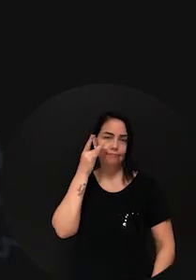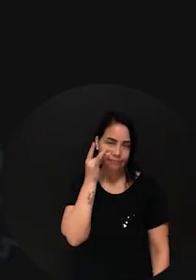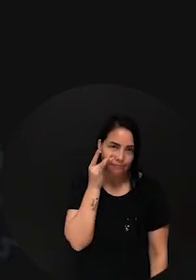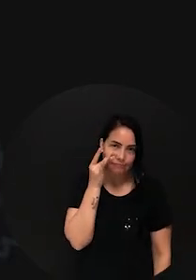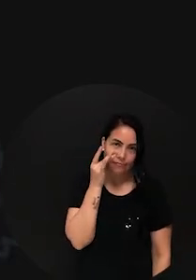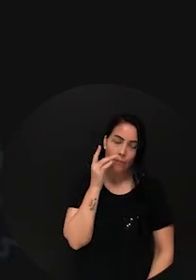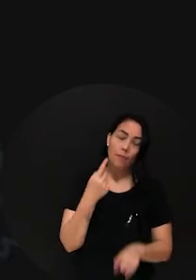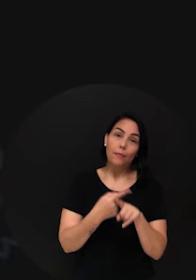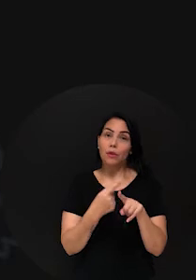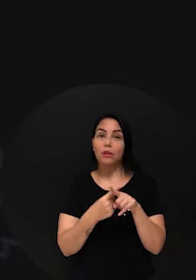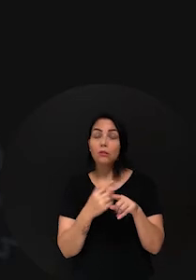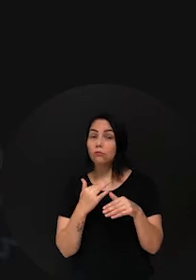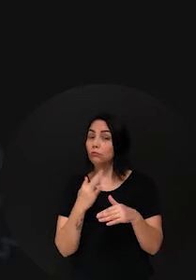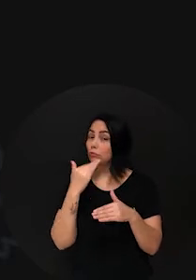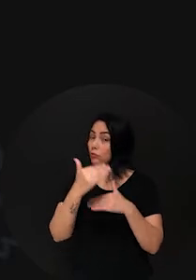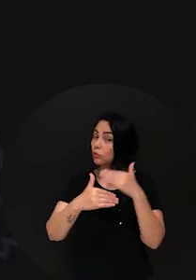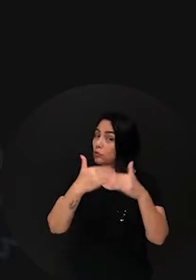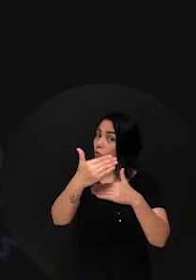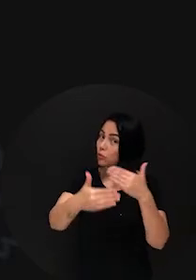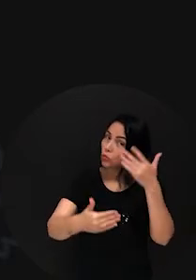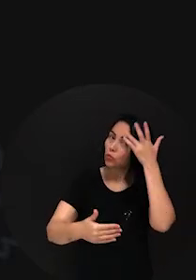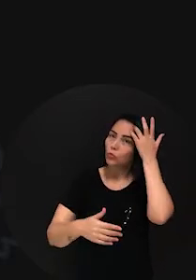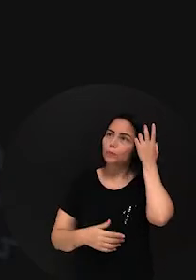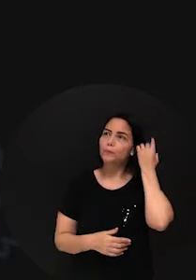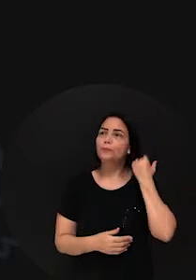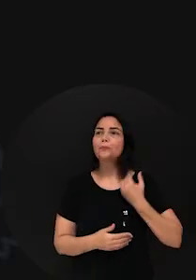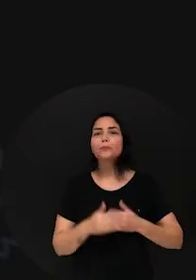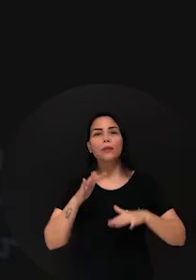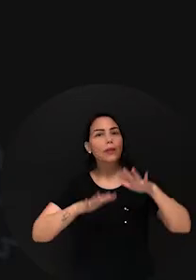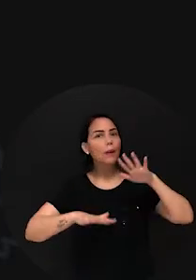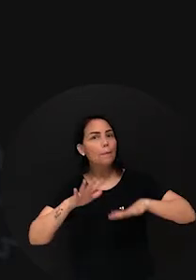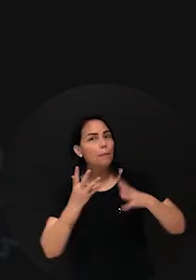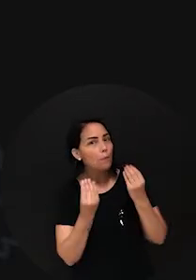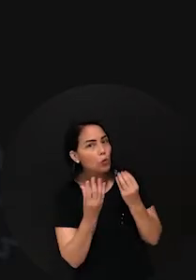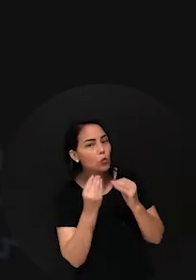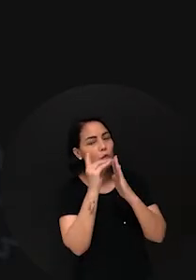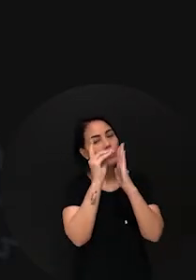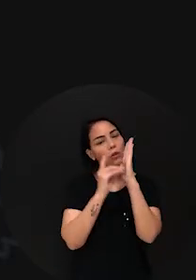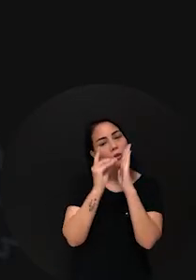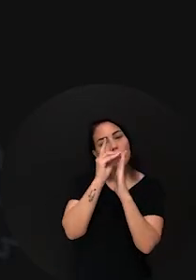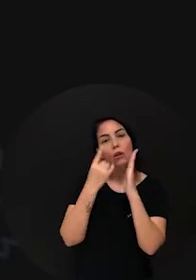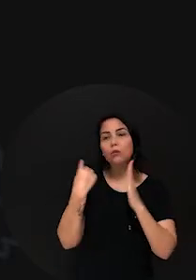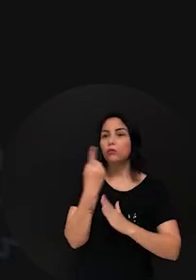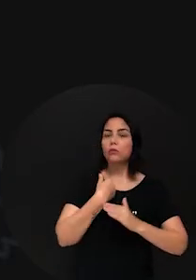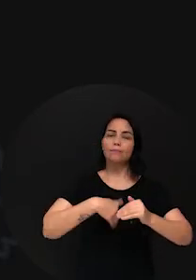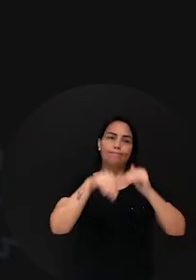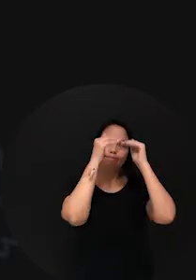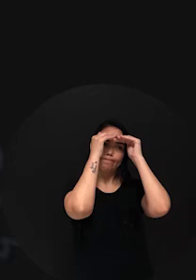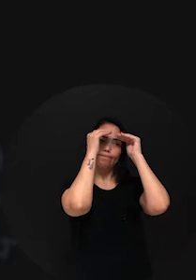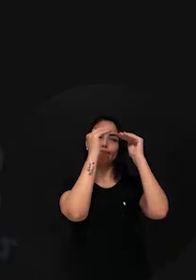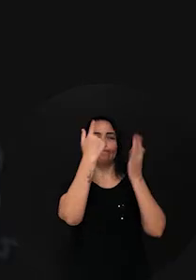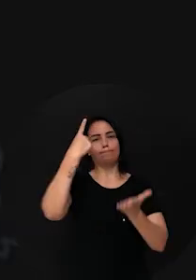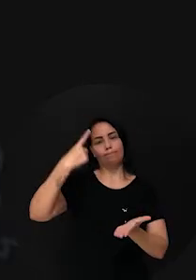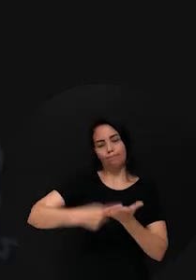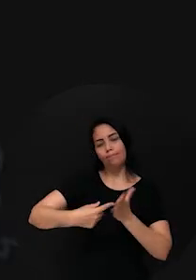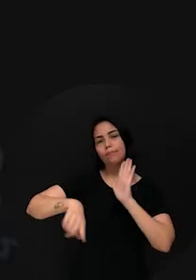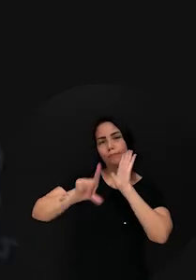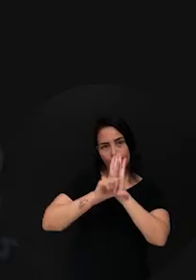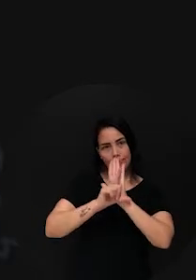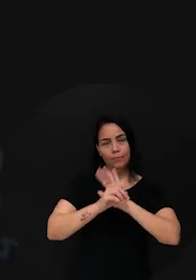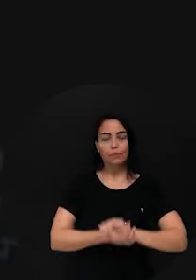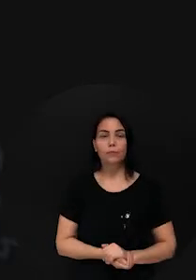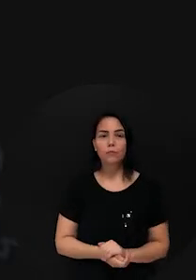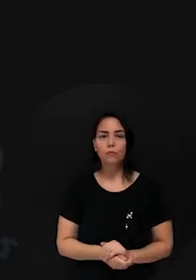porque dependendo sempre dos decretos é que a gente vai cumprindo a lei. E as